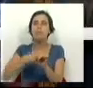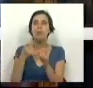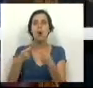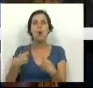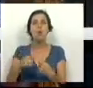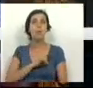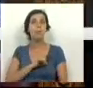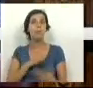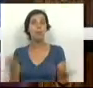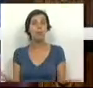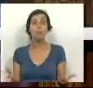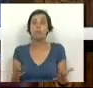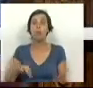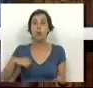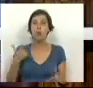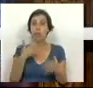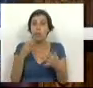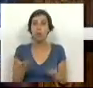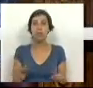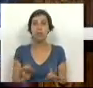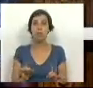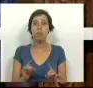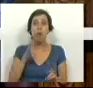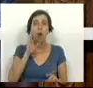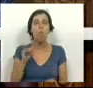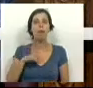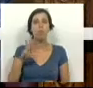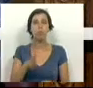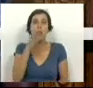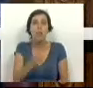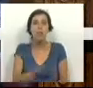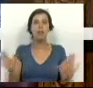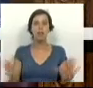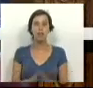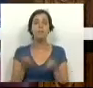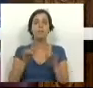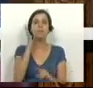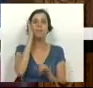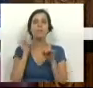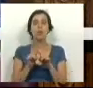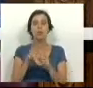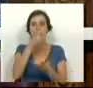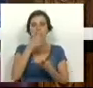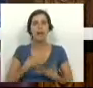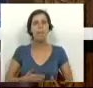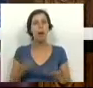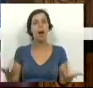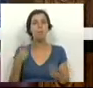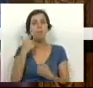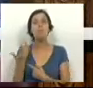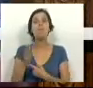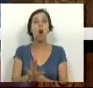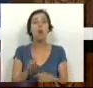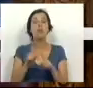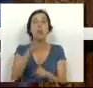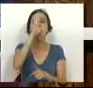consumo privado. Não são os verdes que o afirmam, Sr. Primeiro-Ministro. É o Banco de Portugal quem o diz. E estes números, aliás, dramáticos, vêm mostrar não